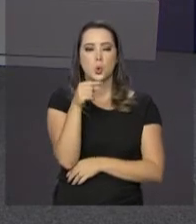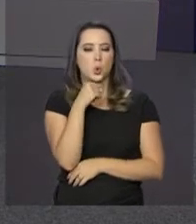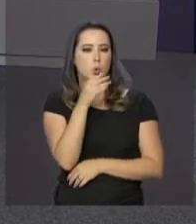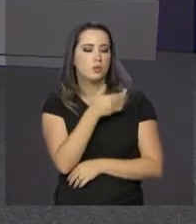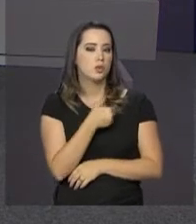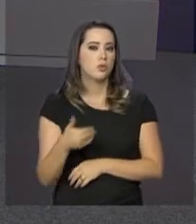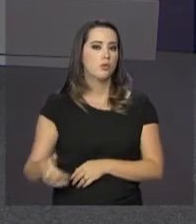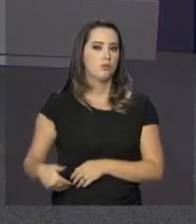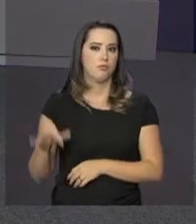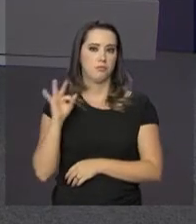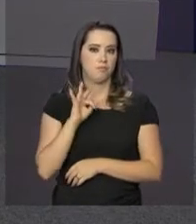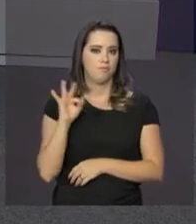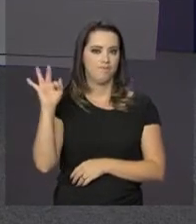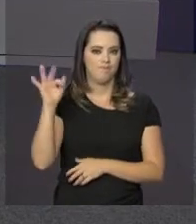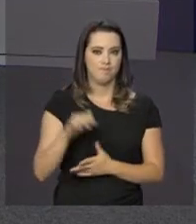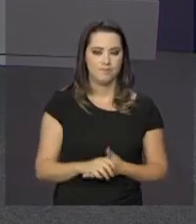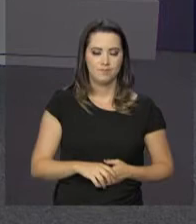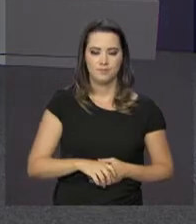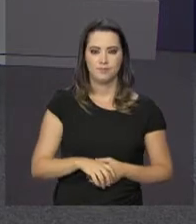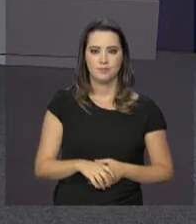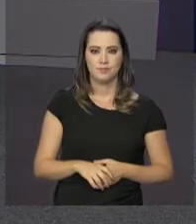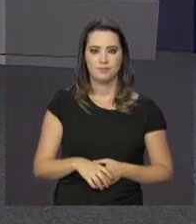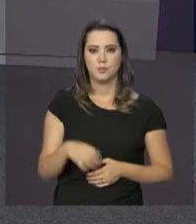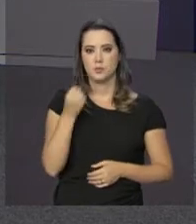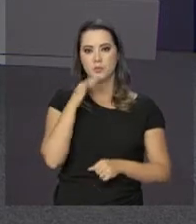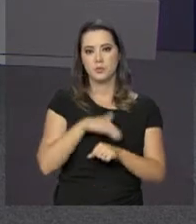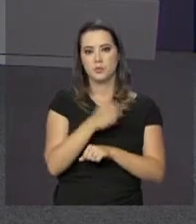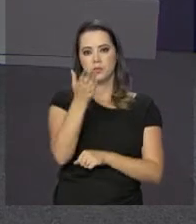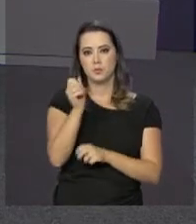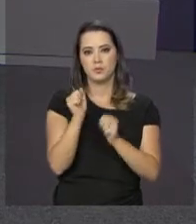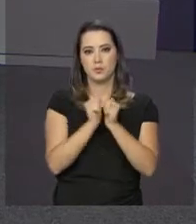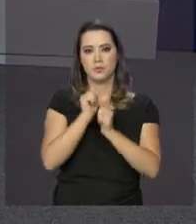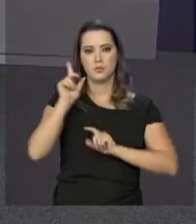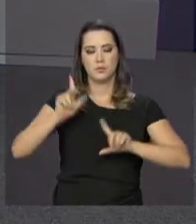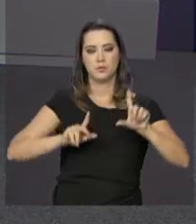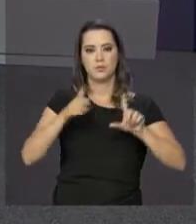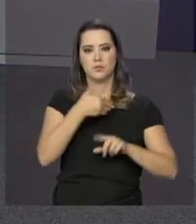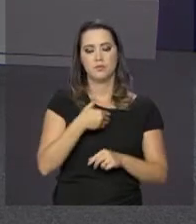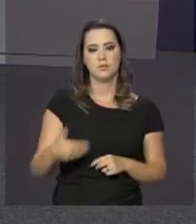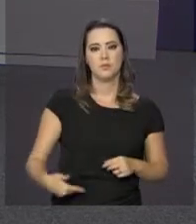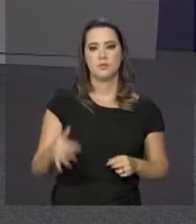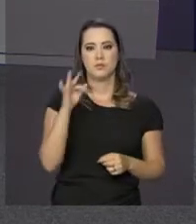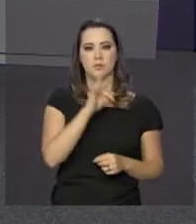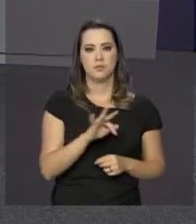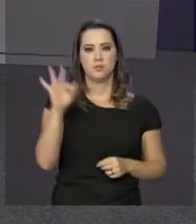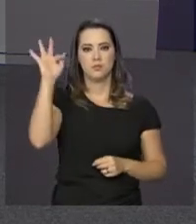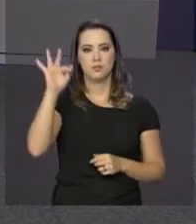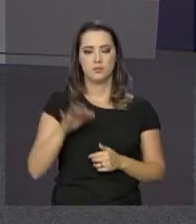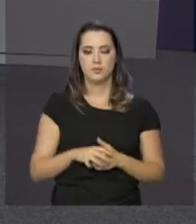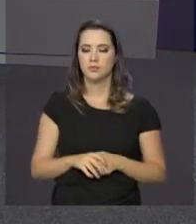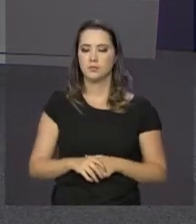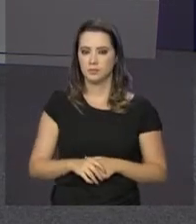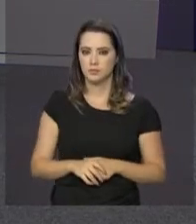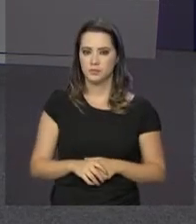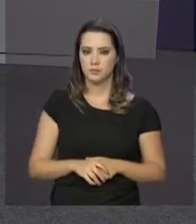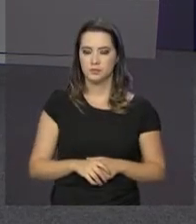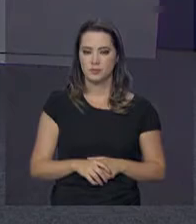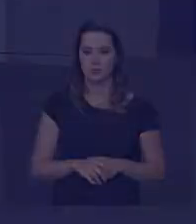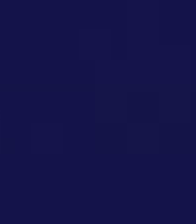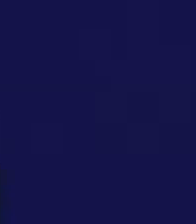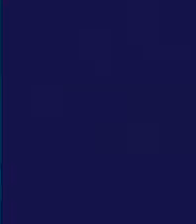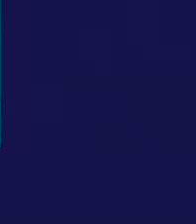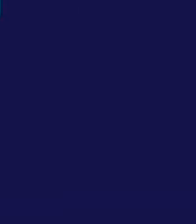sobre programas e ações do governo federal uma boa noite pra você continue com a gente aqui na nbr a tv do governo federal